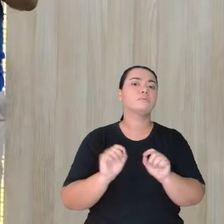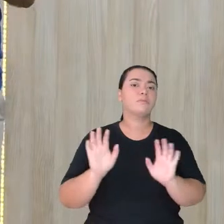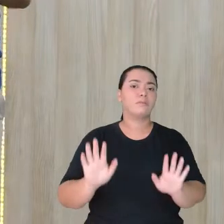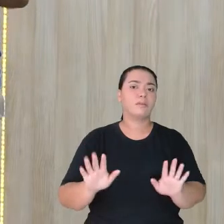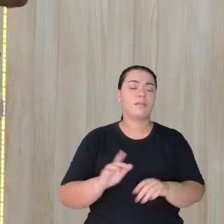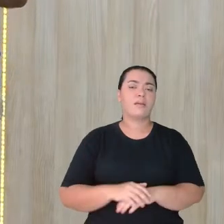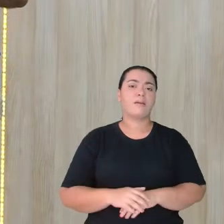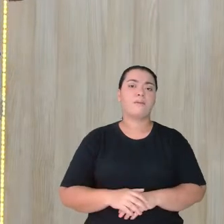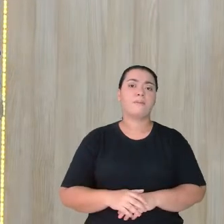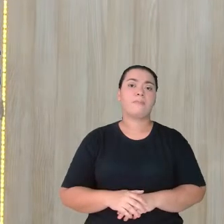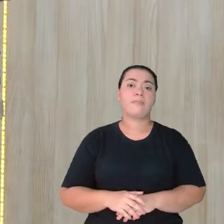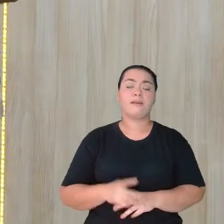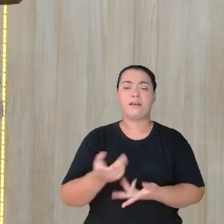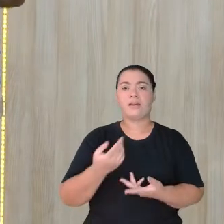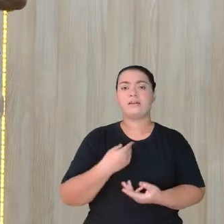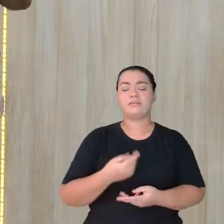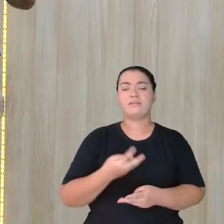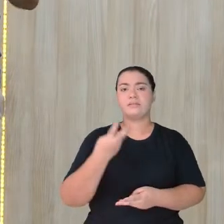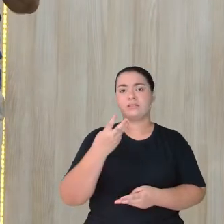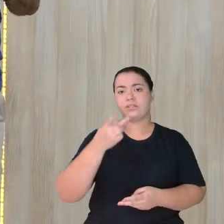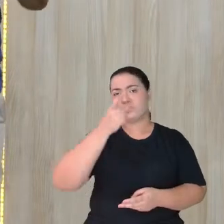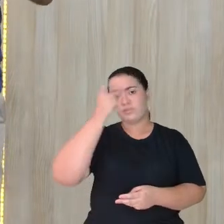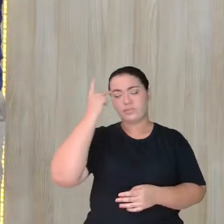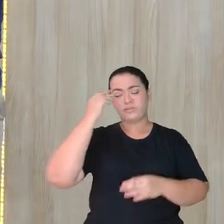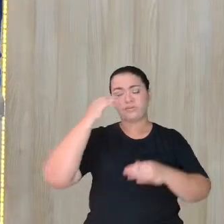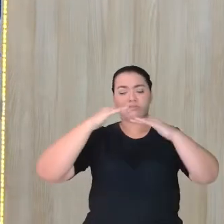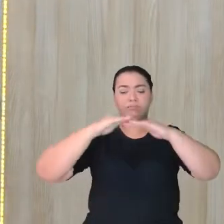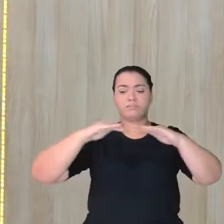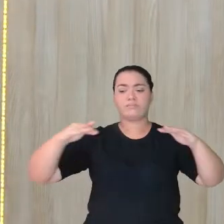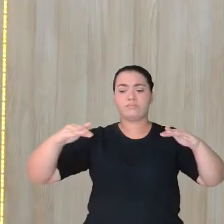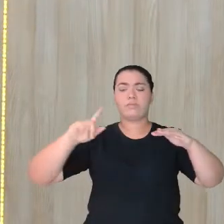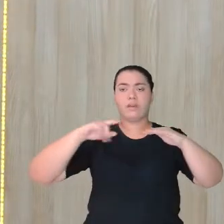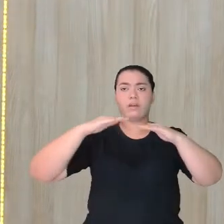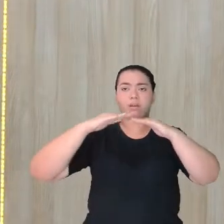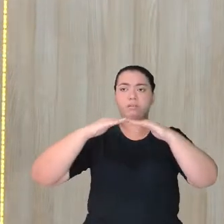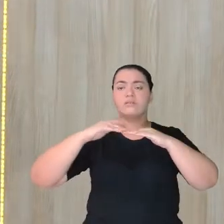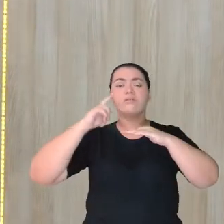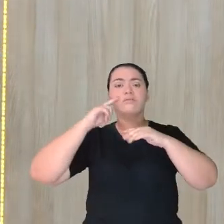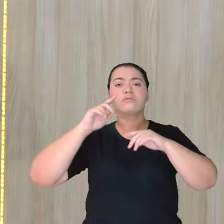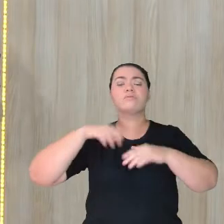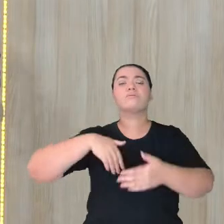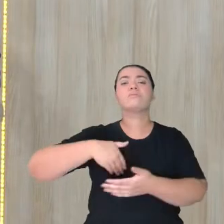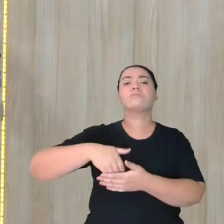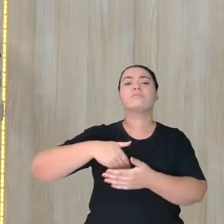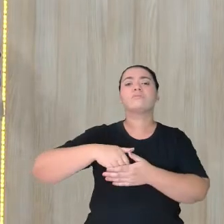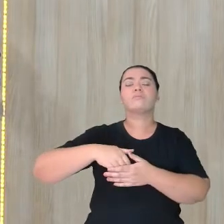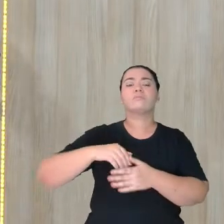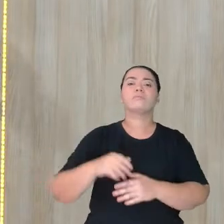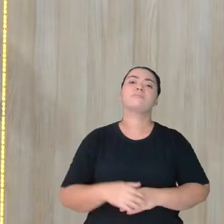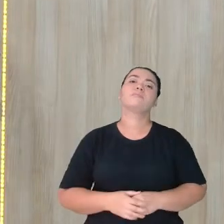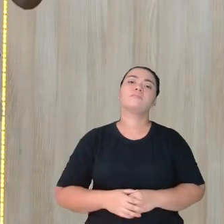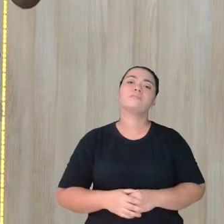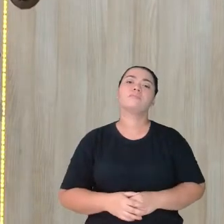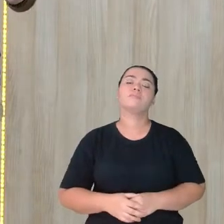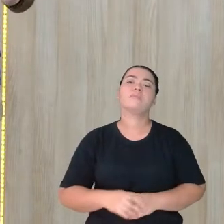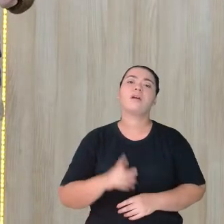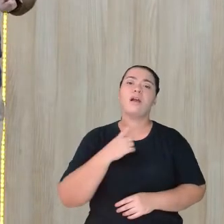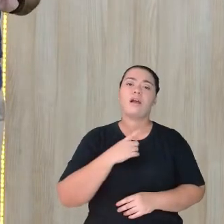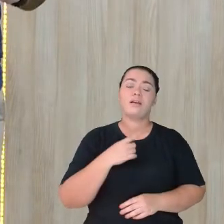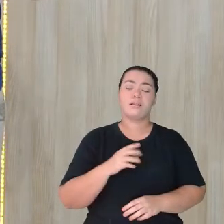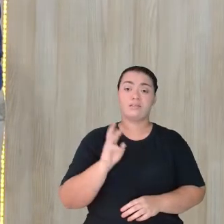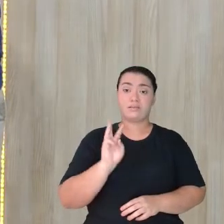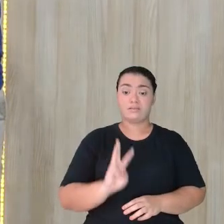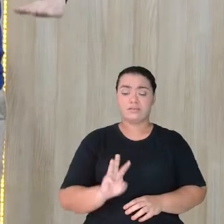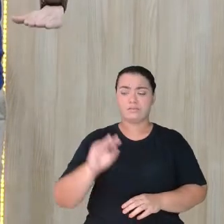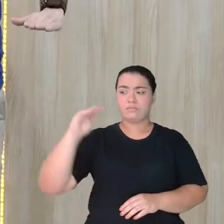de três guris, né, que estão ali tentando assistir um jogo por cima de um muro, e você tem ali